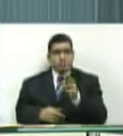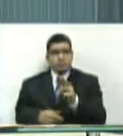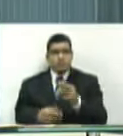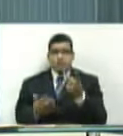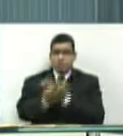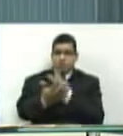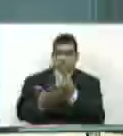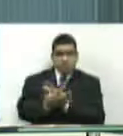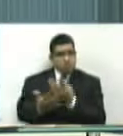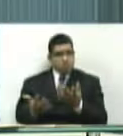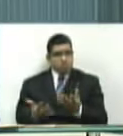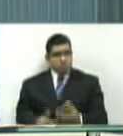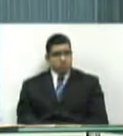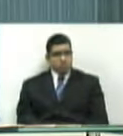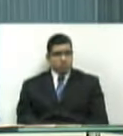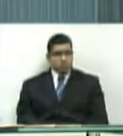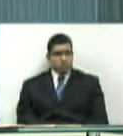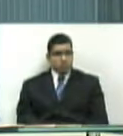erros.